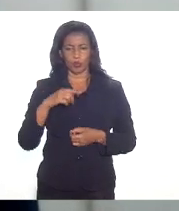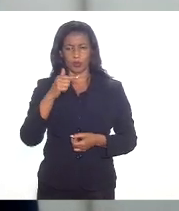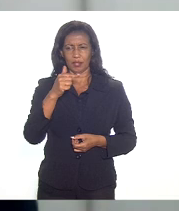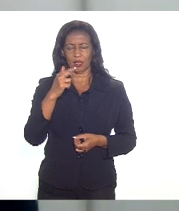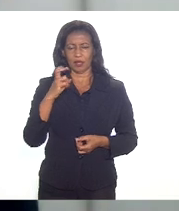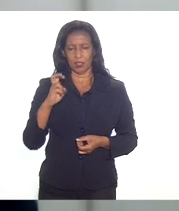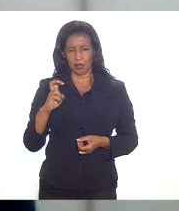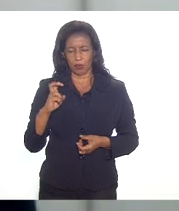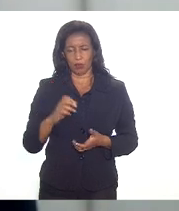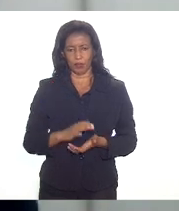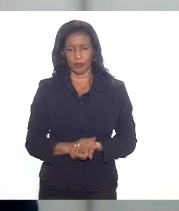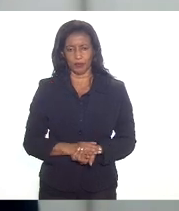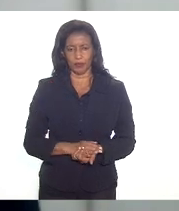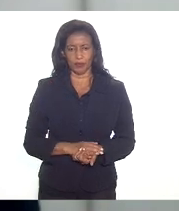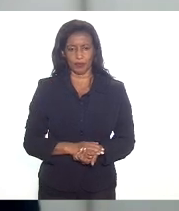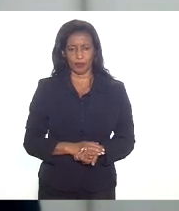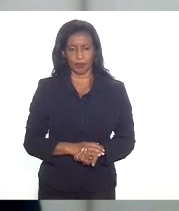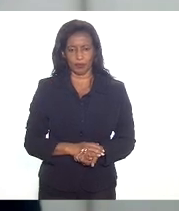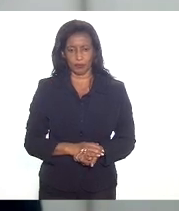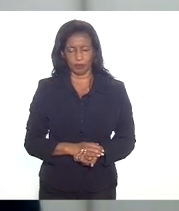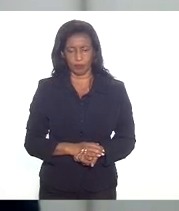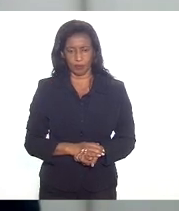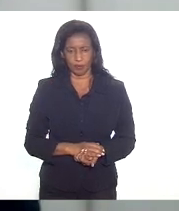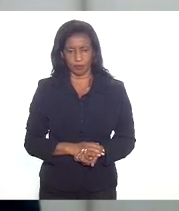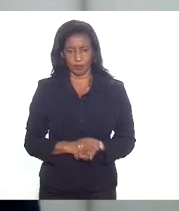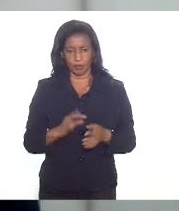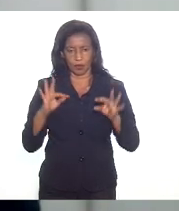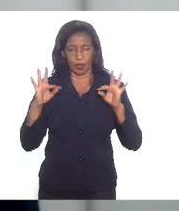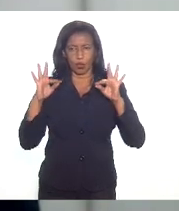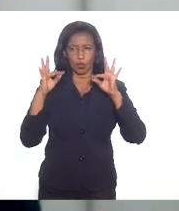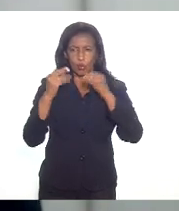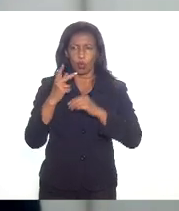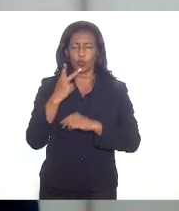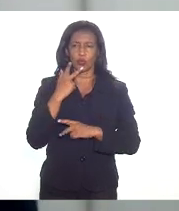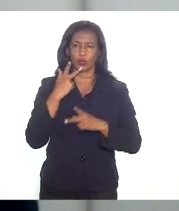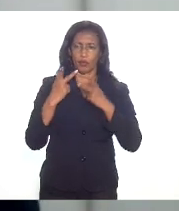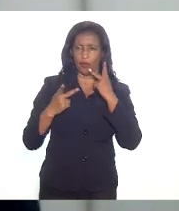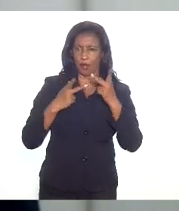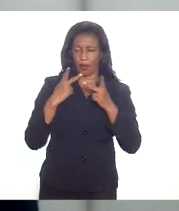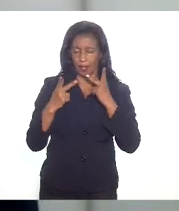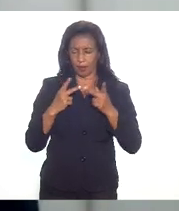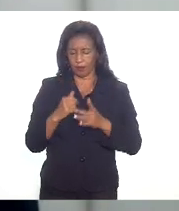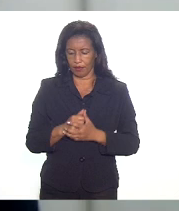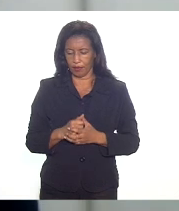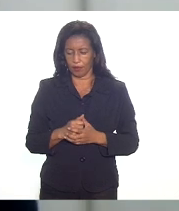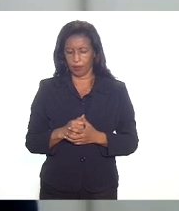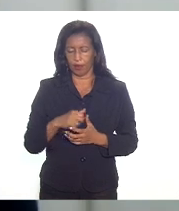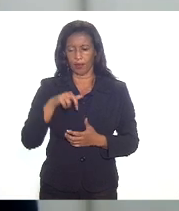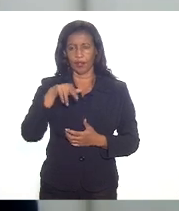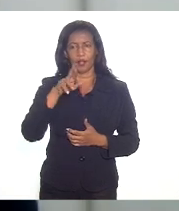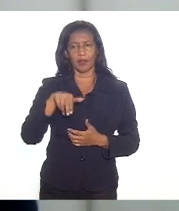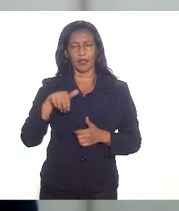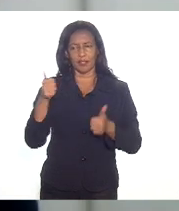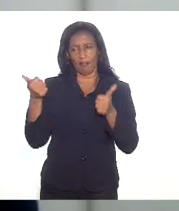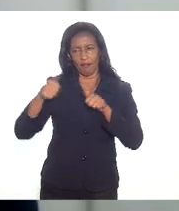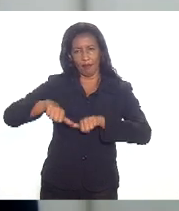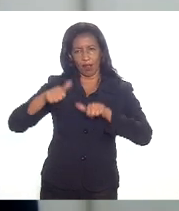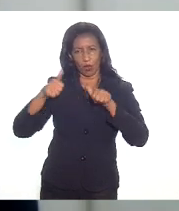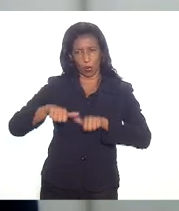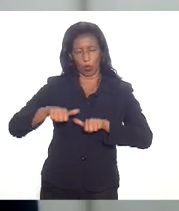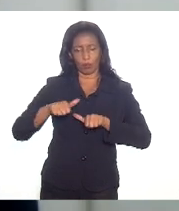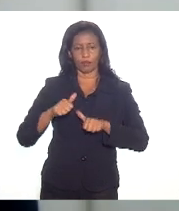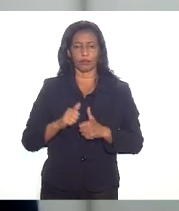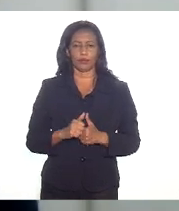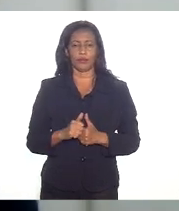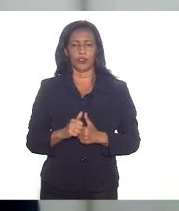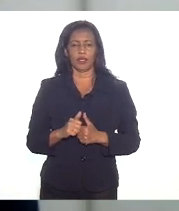primeiros anos, todo mundo dizia, porque se avaliou diversos índices, que a